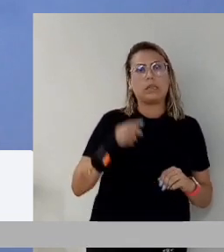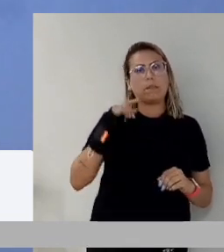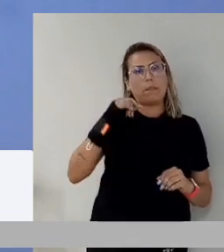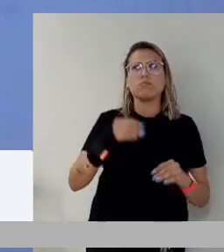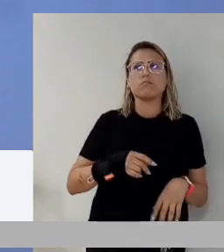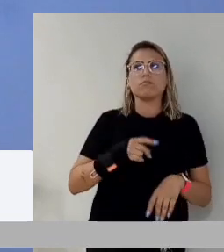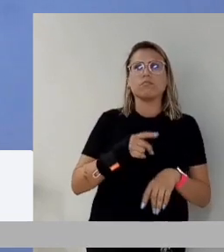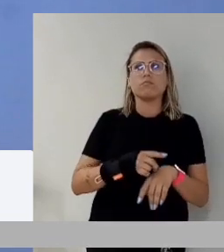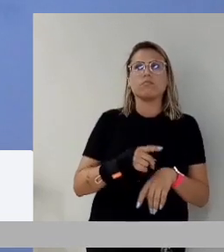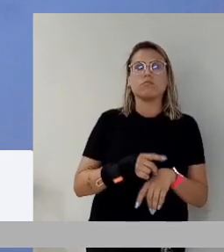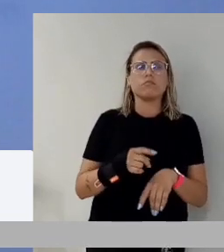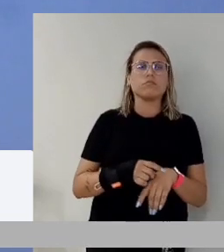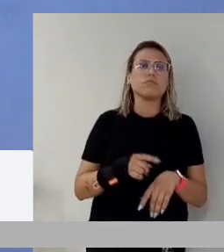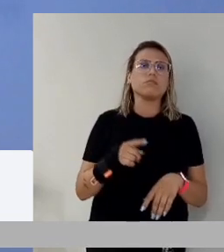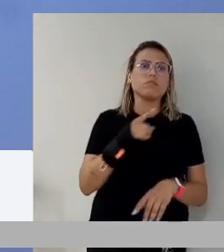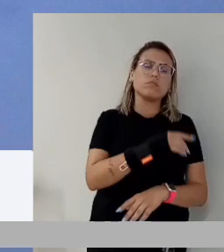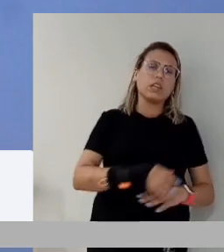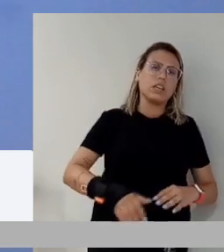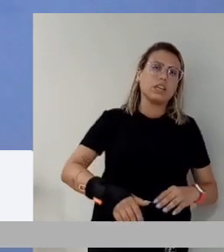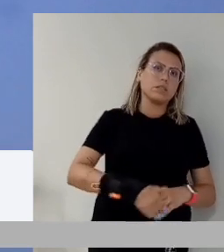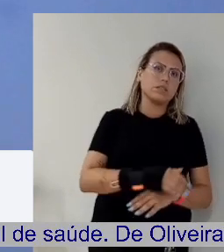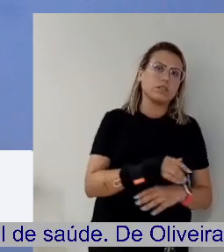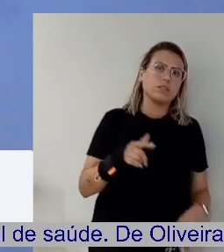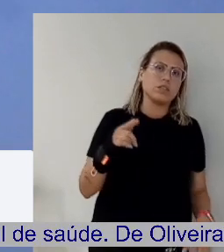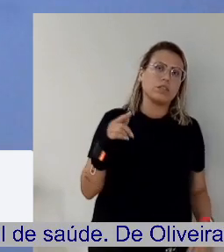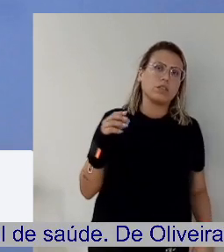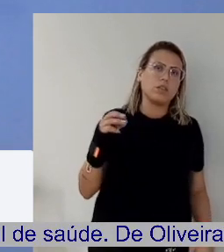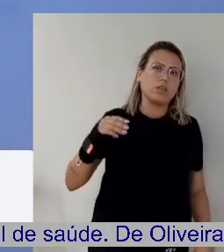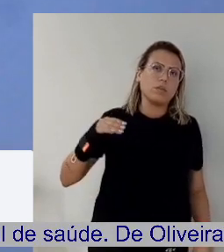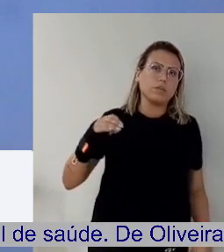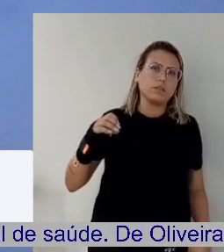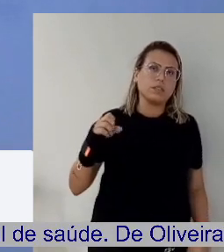desse calçamento lá da rua Raimundo Gomes de